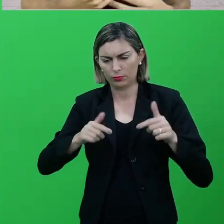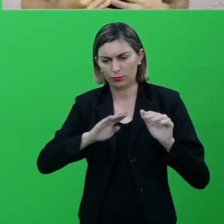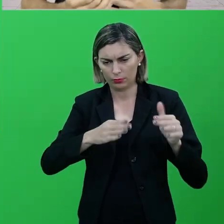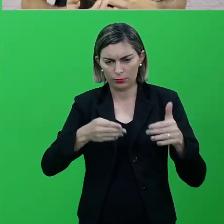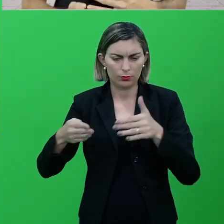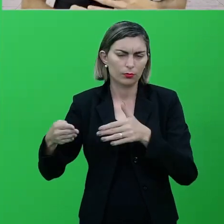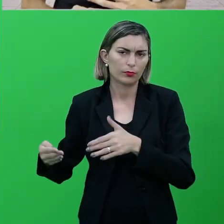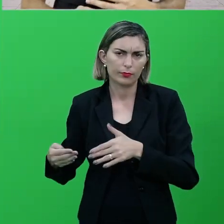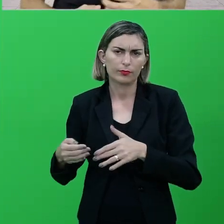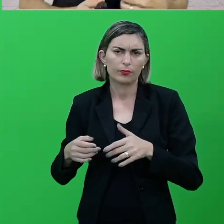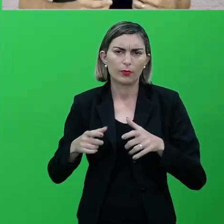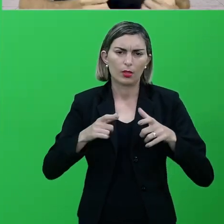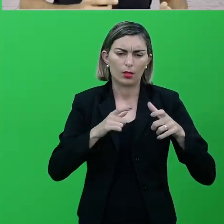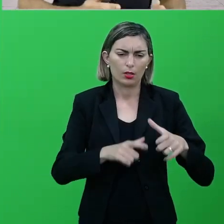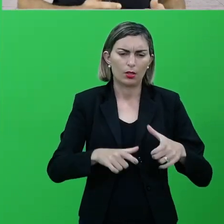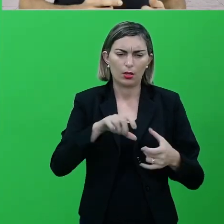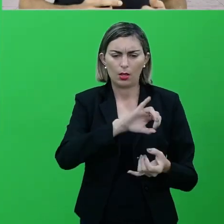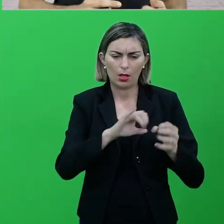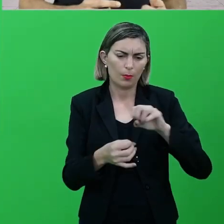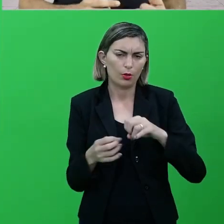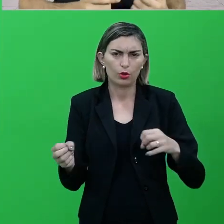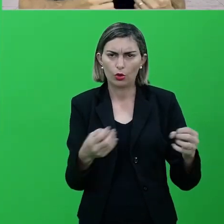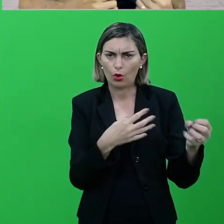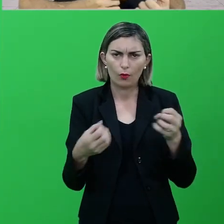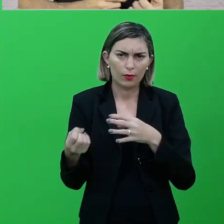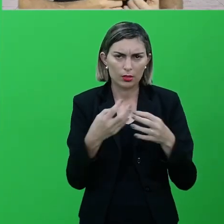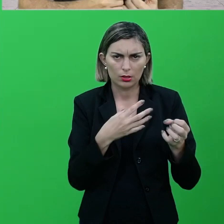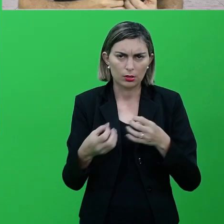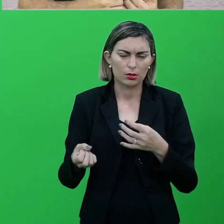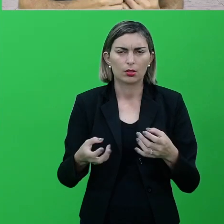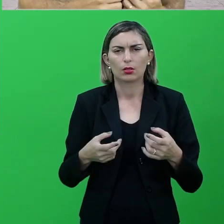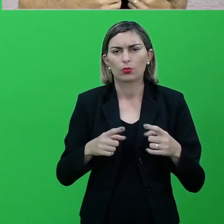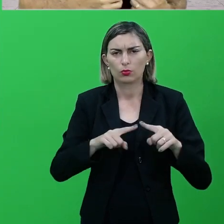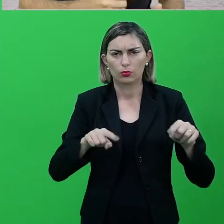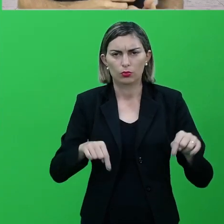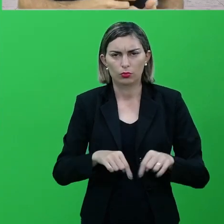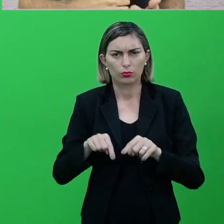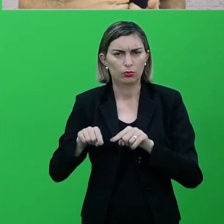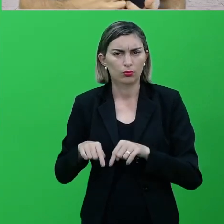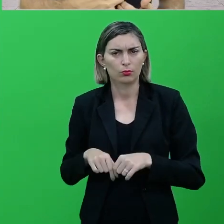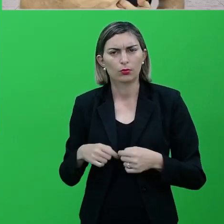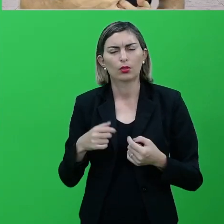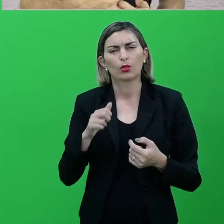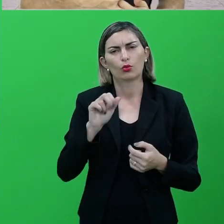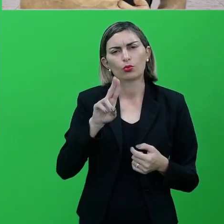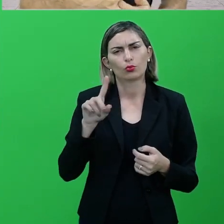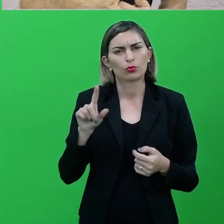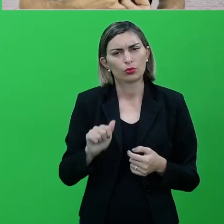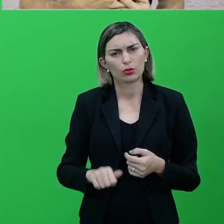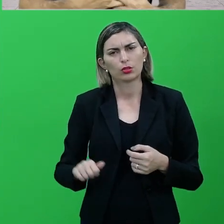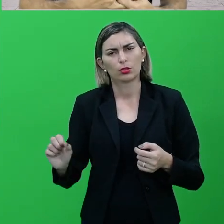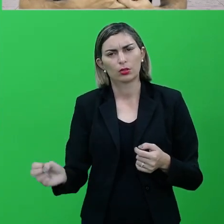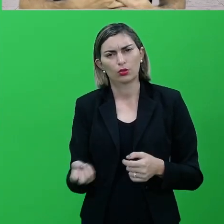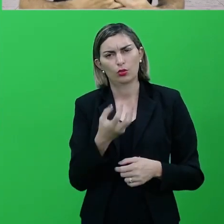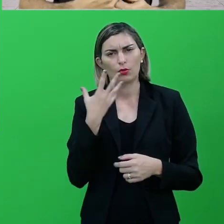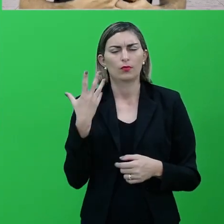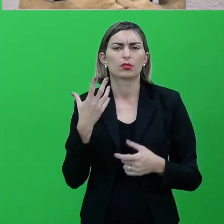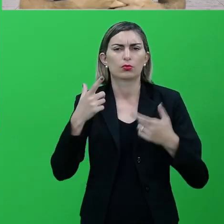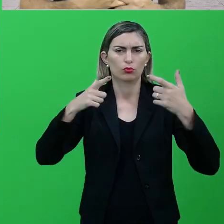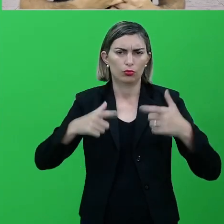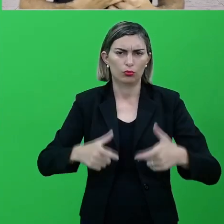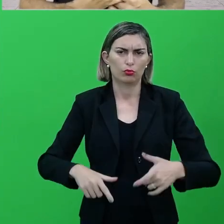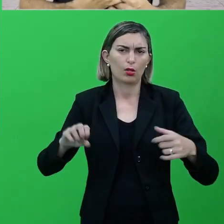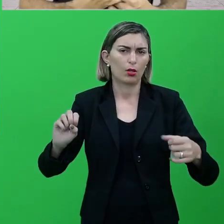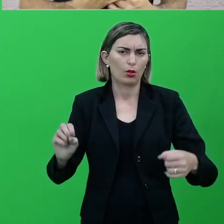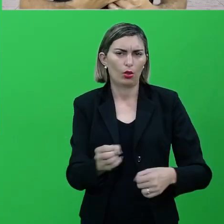como laboratórios de inovação. Não sei se vocês lembram, né, mas quando a gente falou aqui sobre a Usina Pernambucana de Inovação, a gente trouxe como um